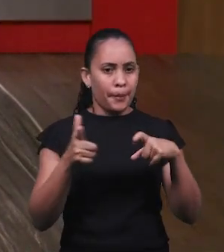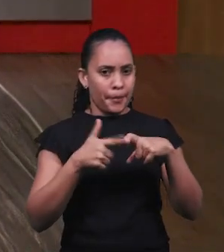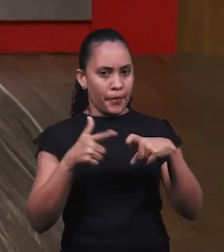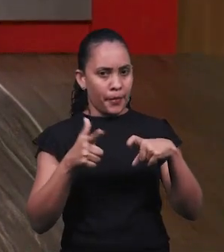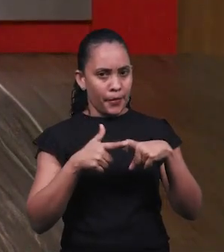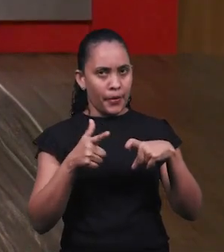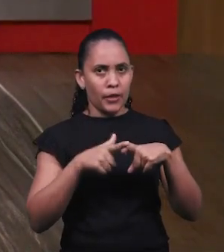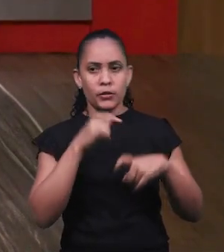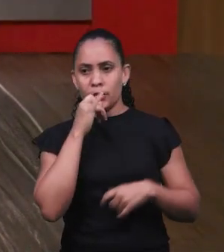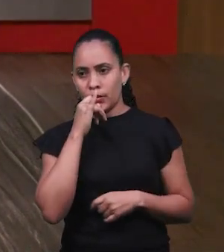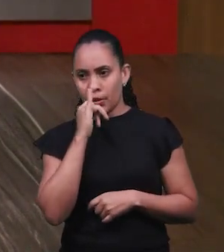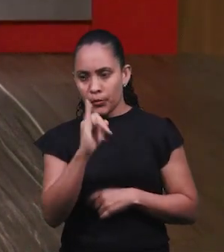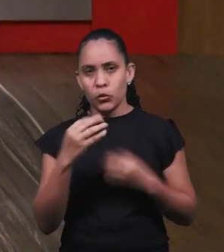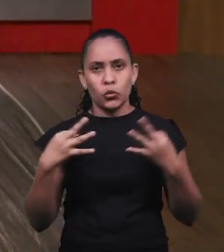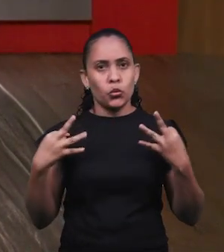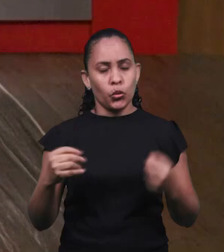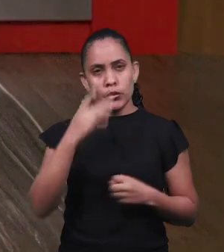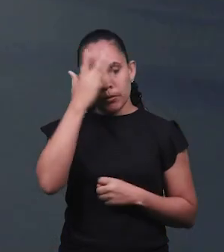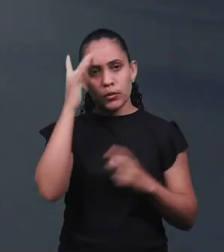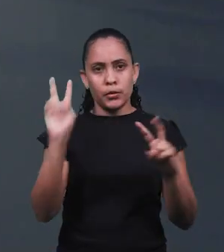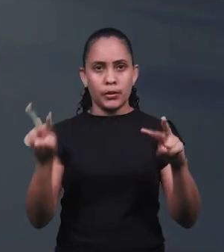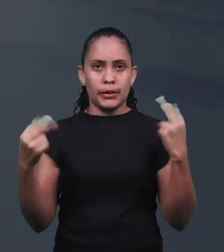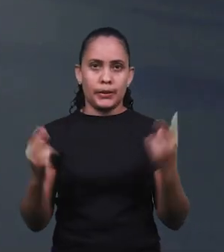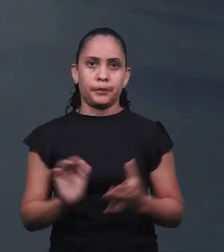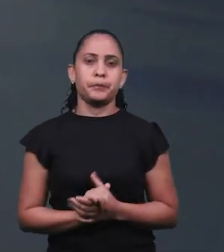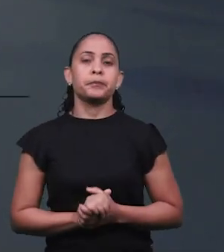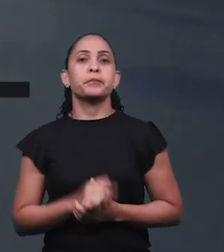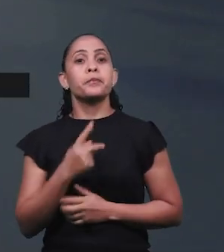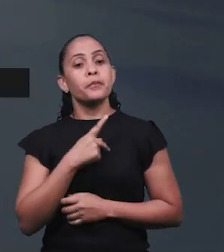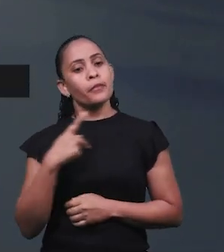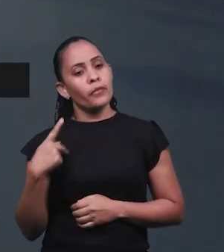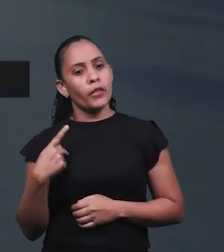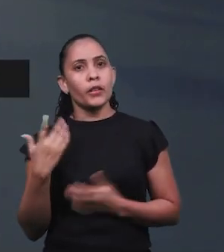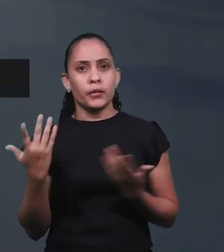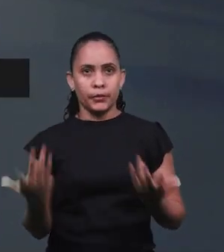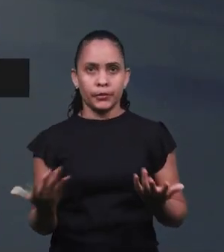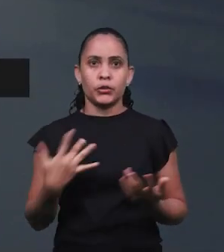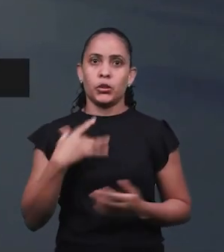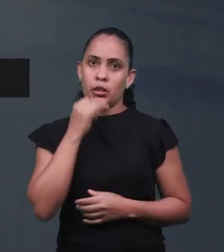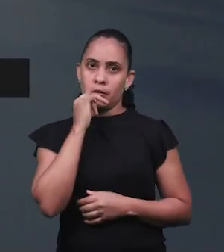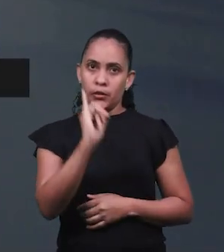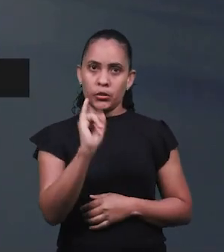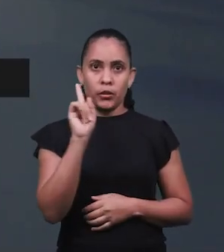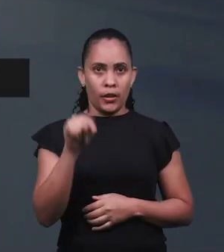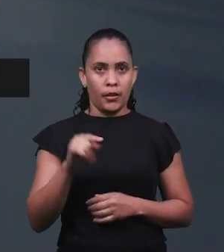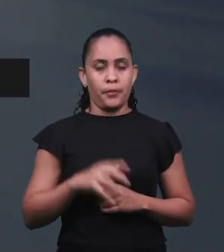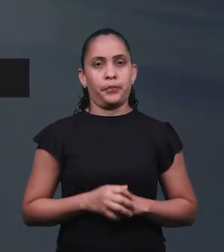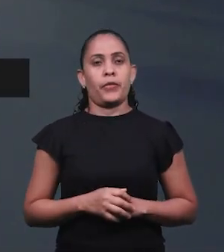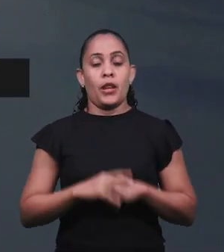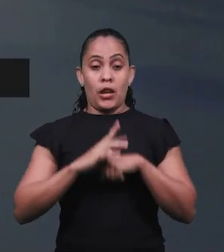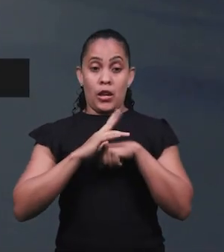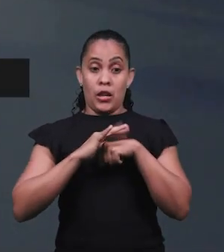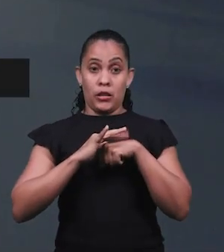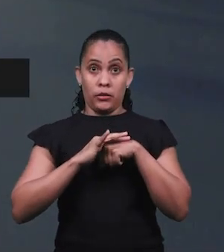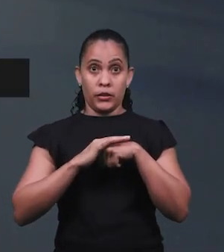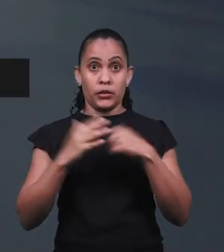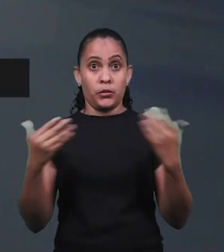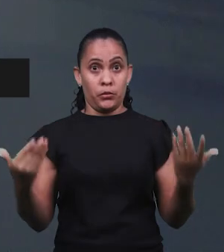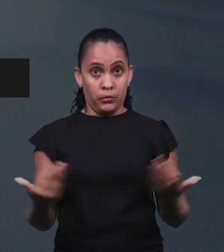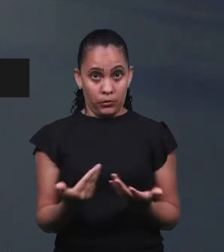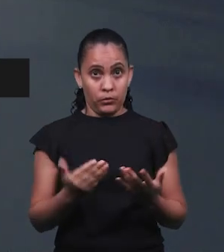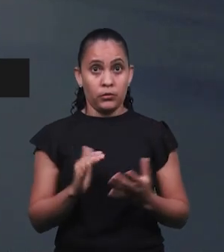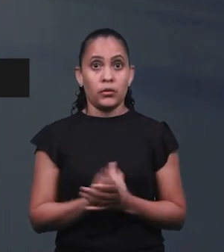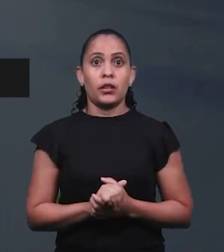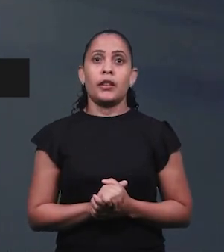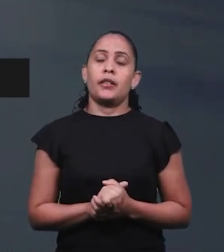teria para dar para todos que nos assistem o programa? Então, pastor Wallace, o meu recado é que a doença renal crônica, ela é uma doença